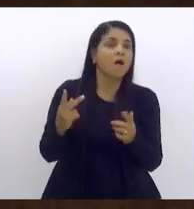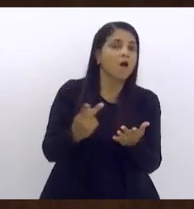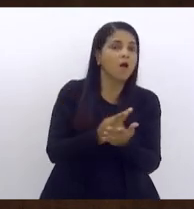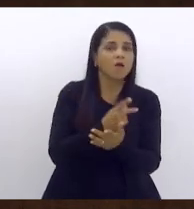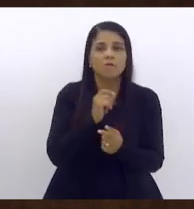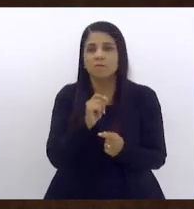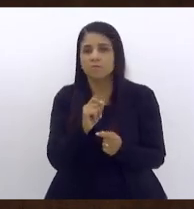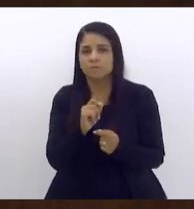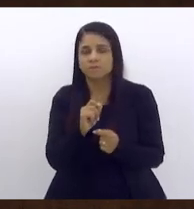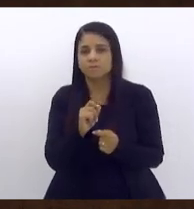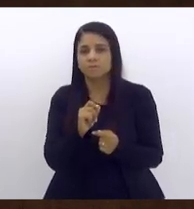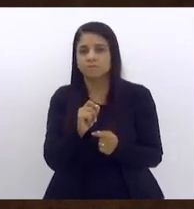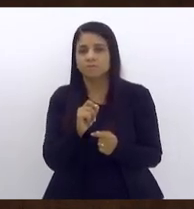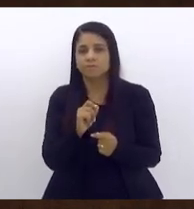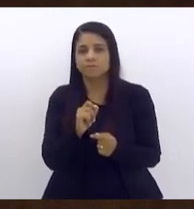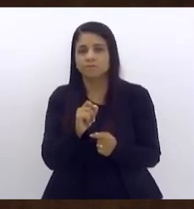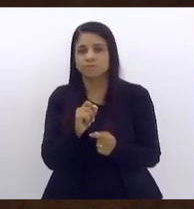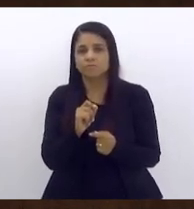atingindo